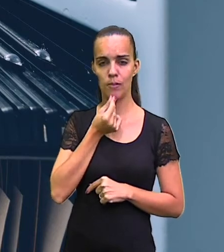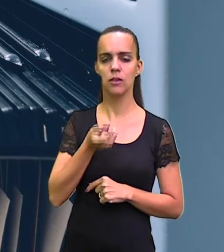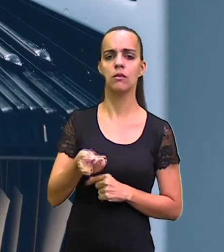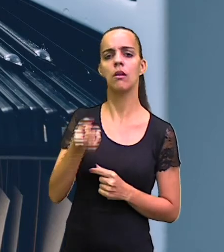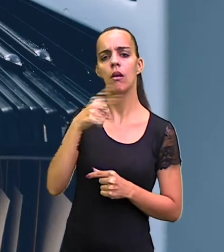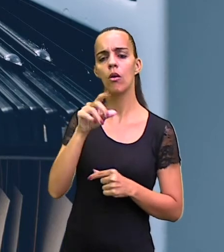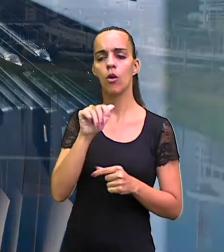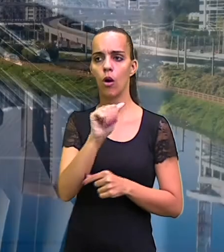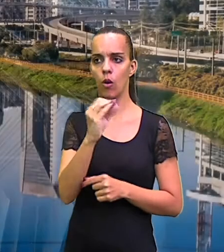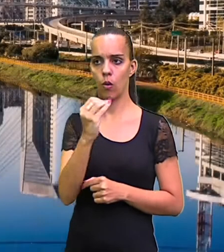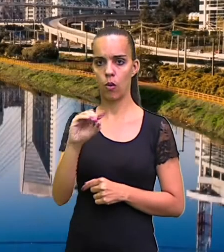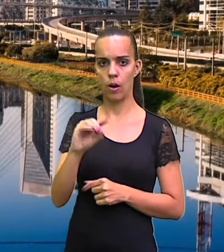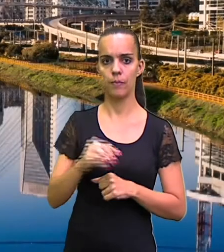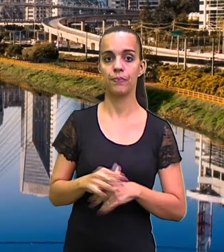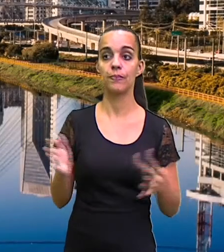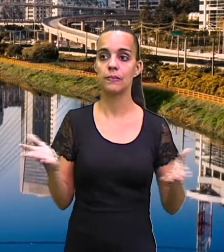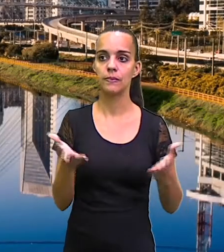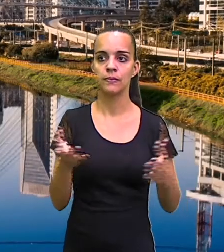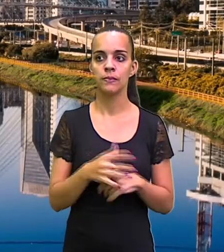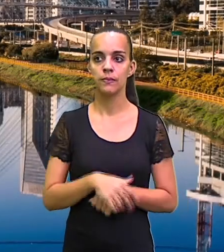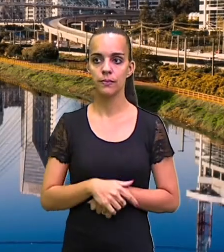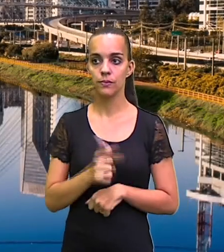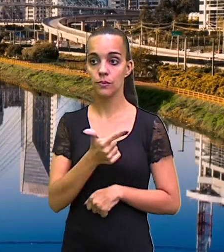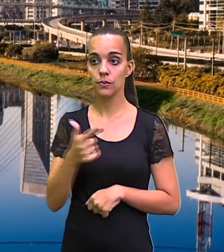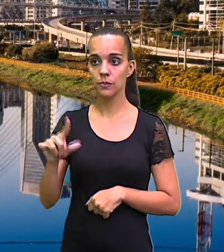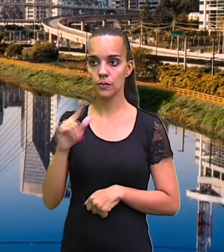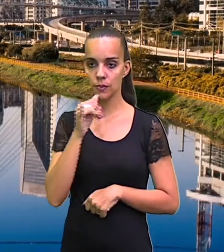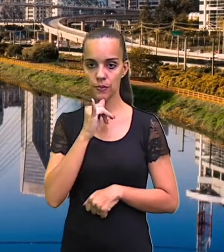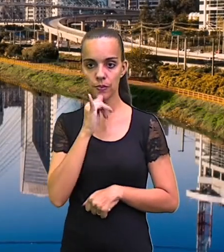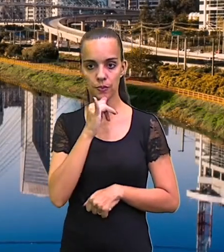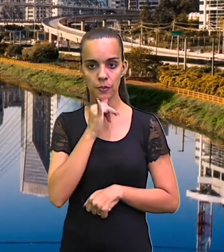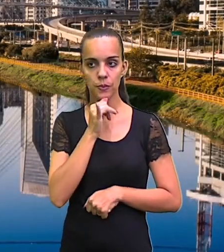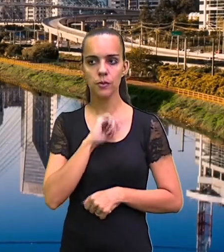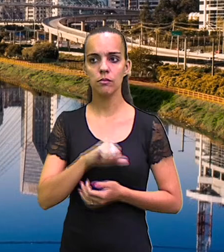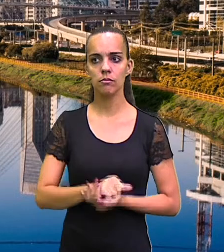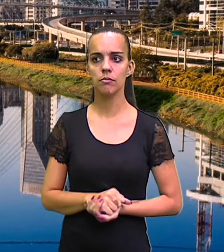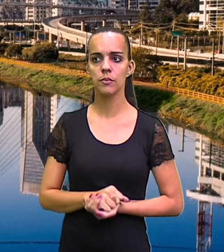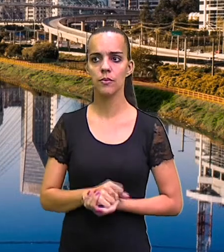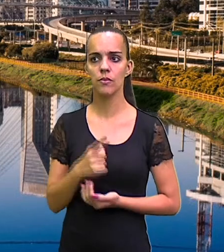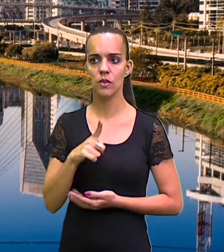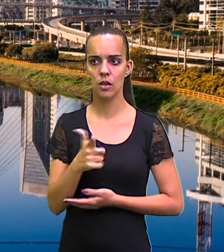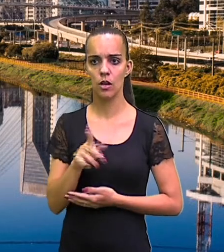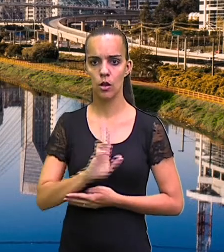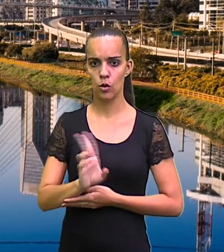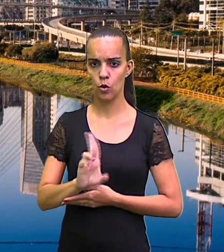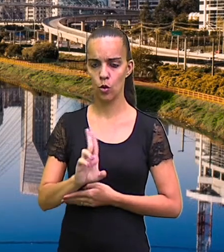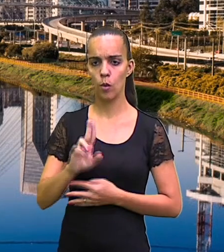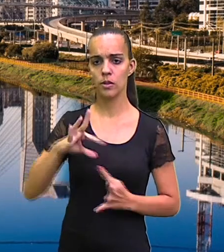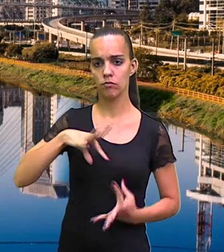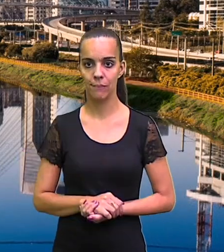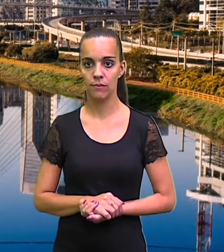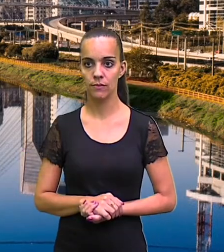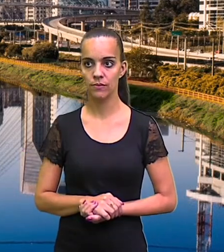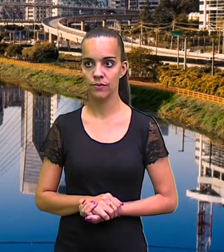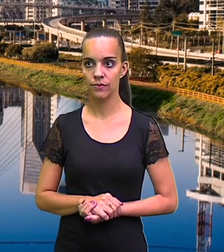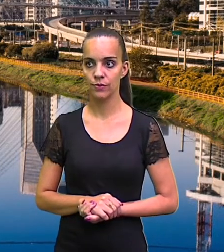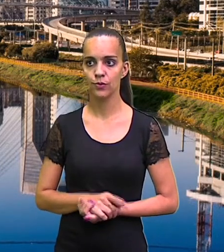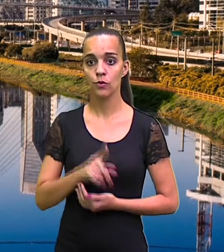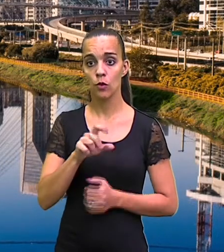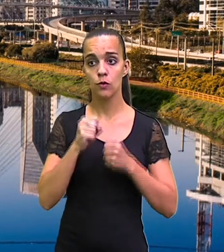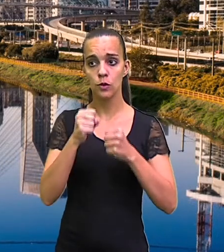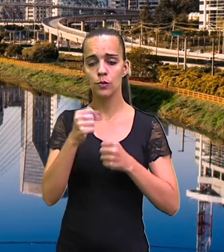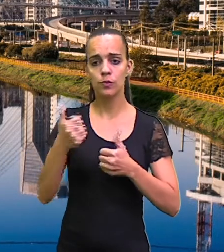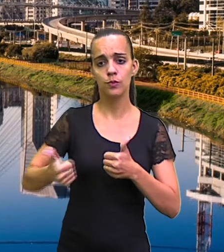ao. Muito bem. Agora, pessoal, um outro exemplo é com nomes geográficos.